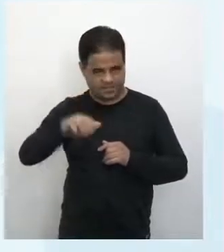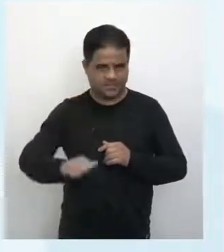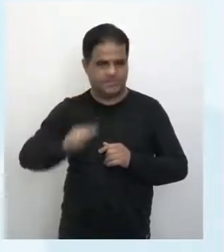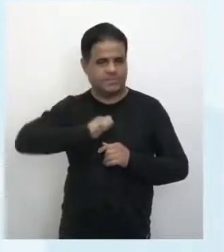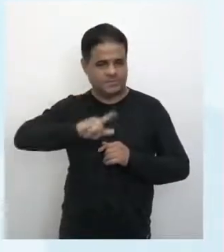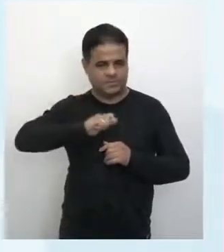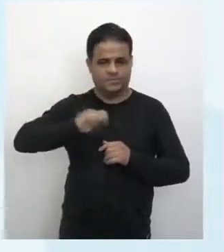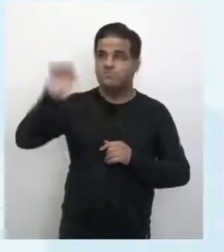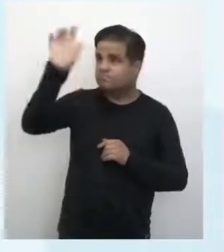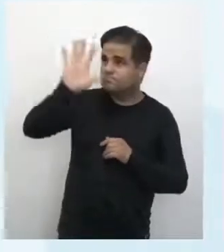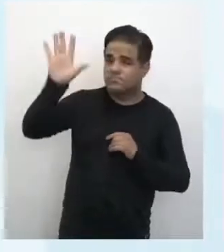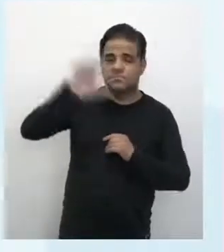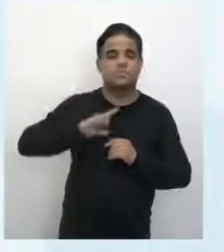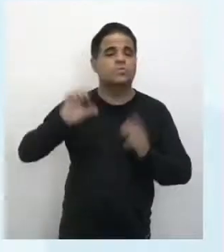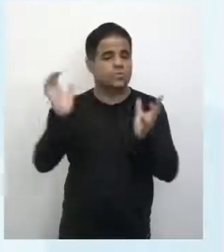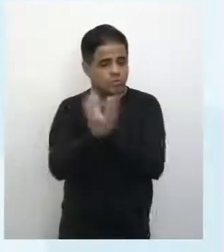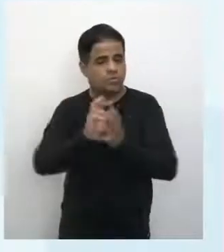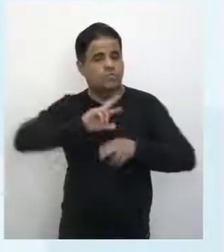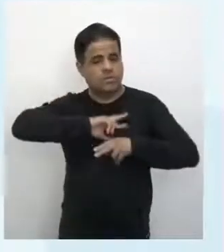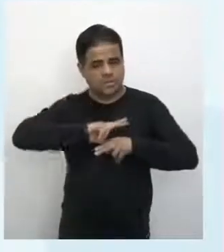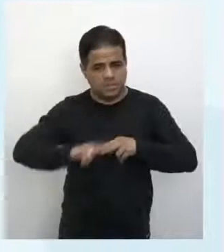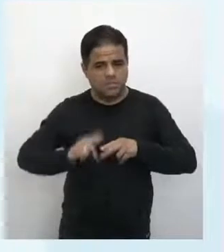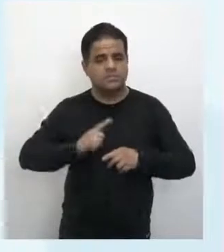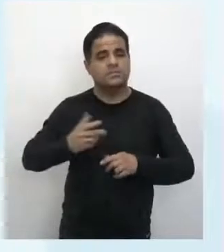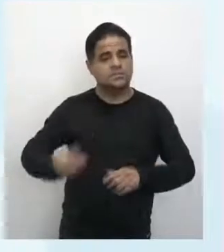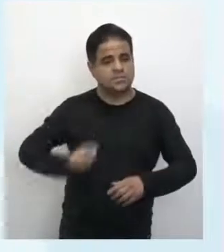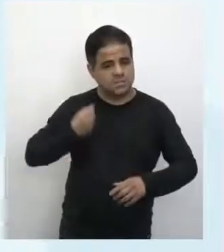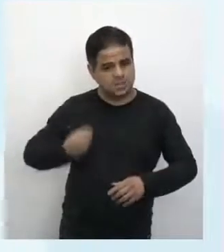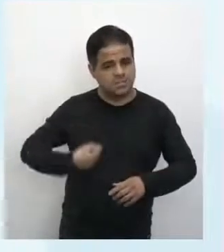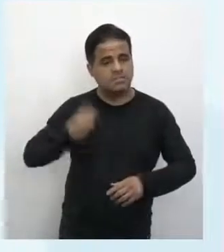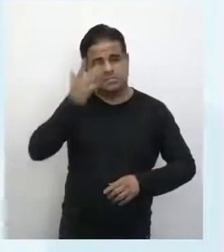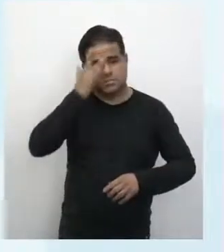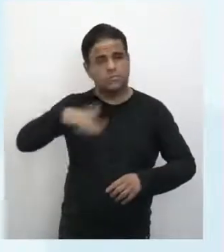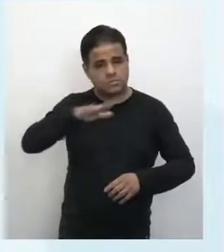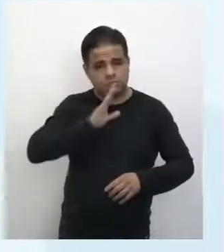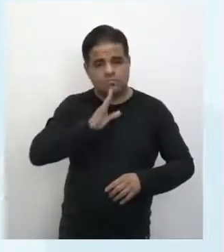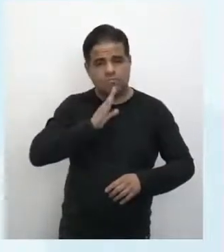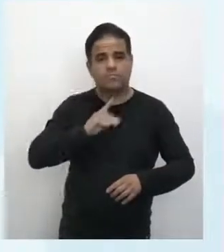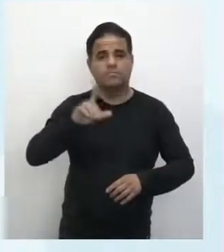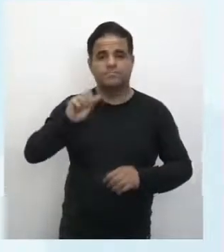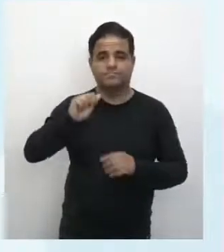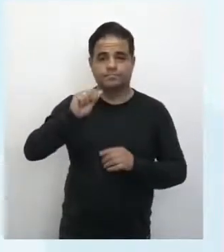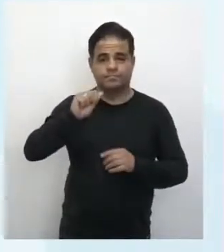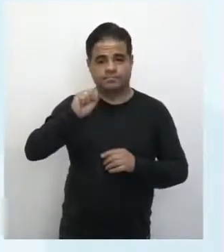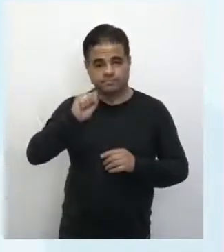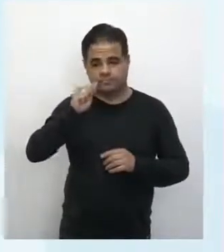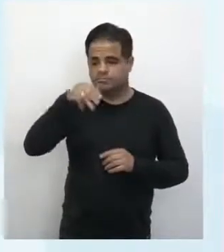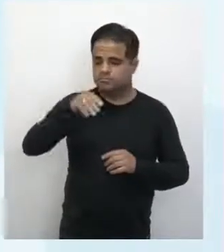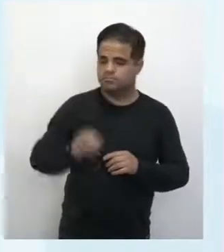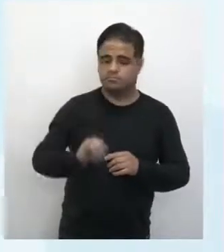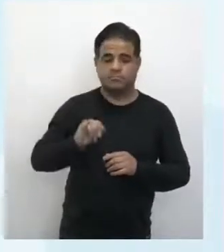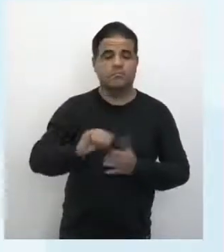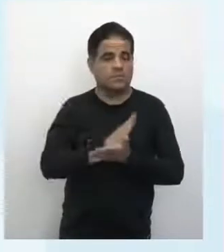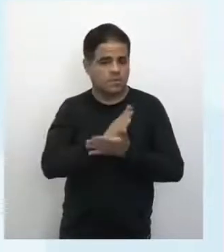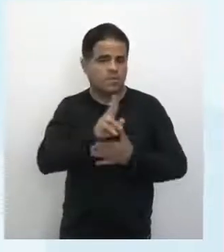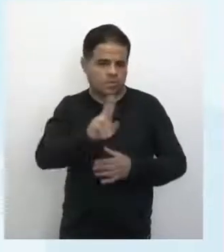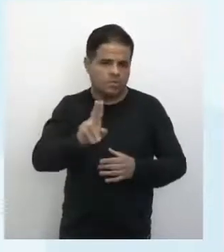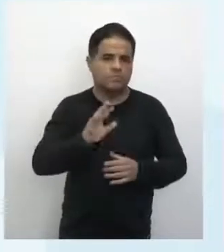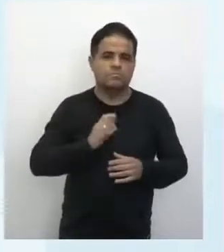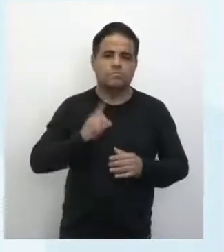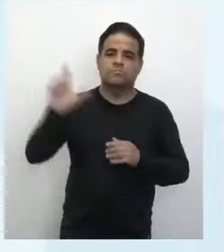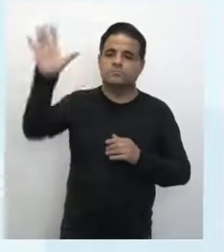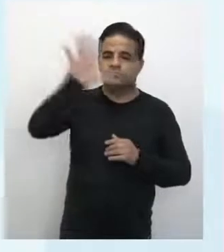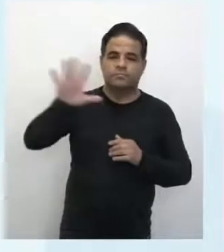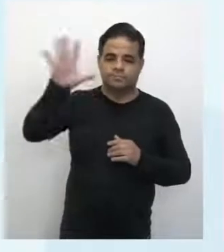aí são um grupo étnico, né, que vive nessa região, também conhecido aí, os Lapões também são conhecidos como Sami. Esse